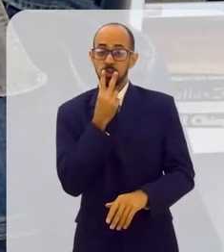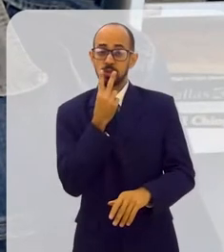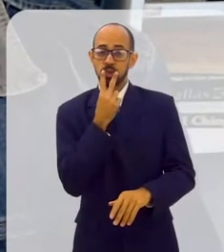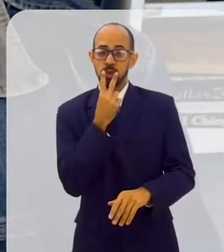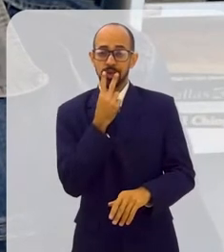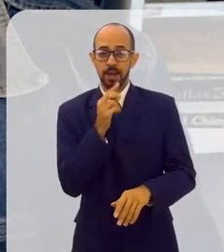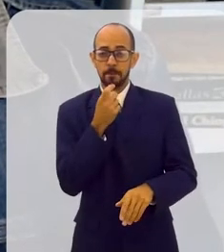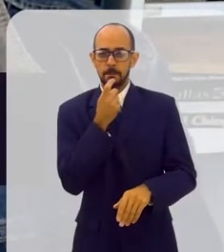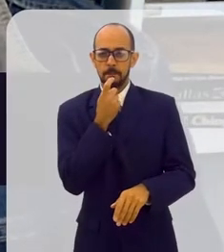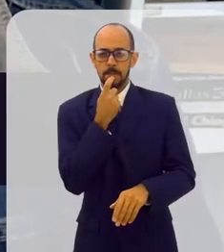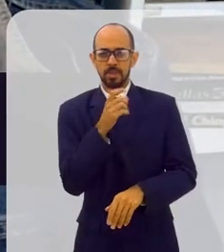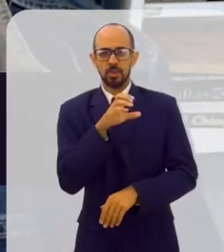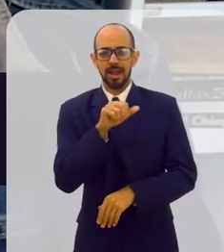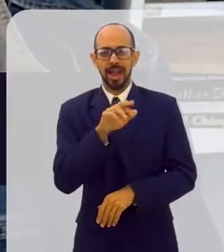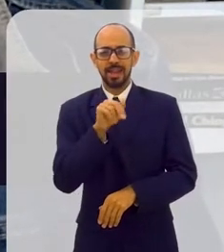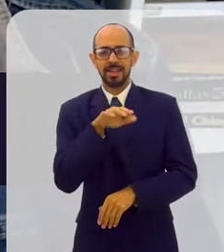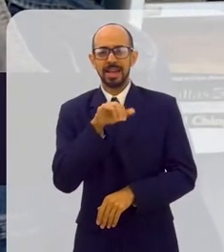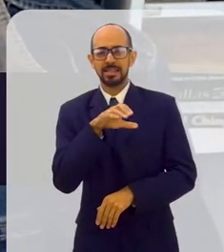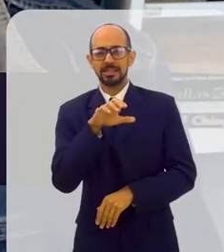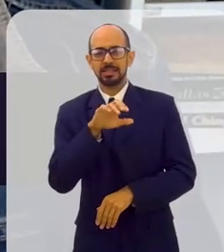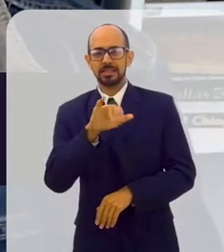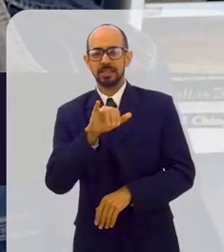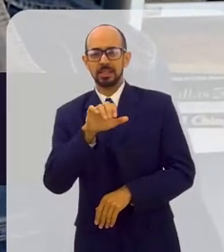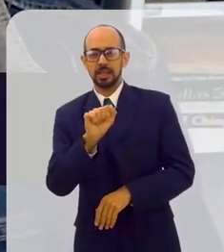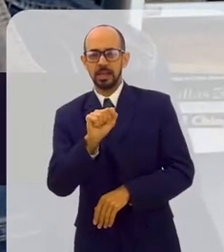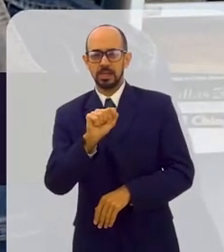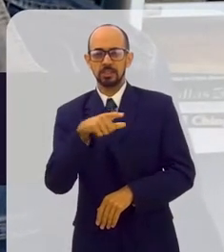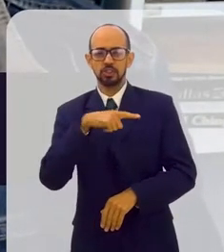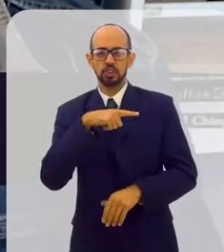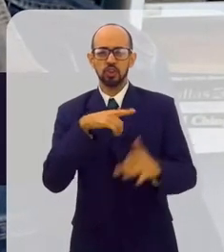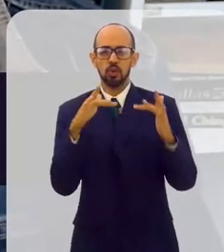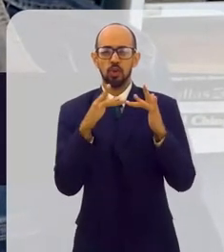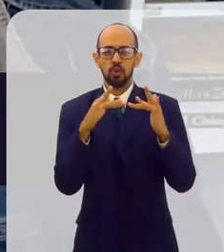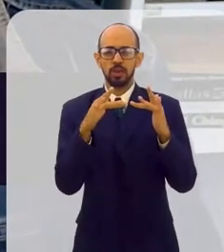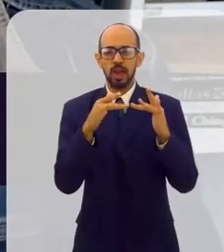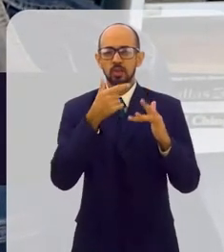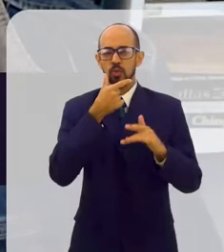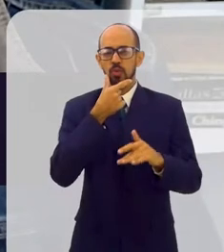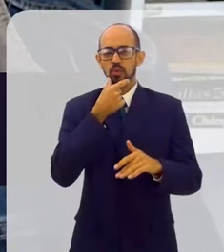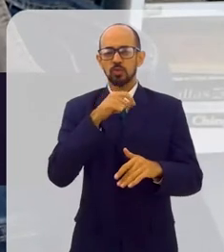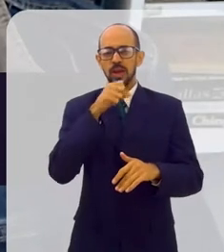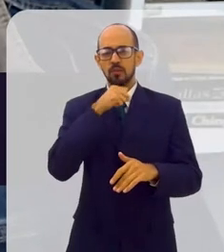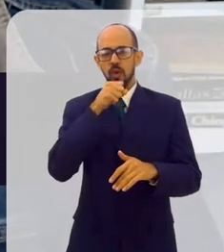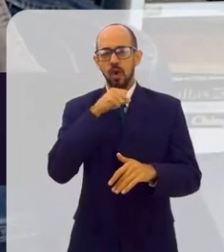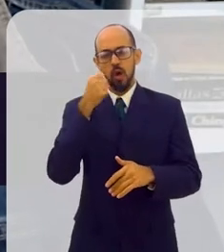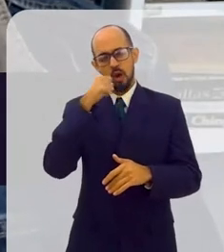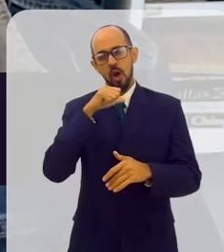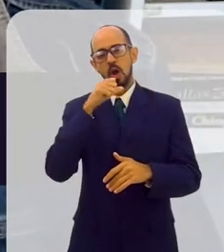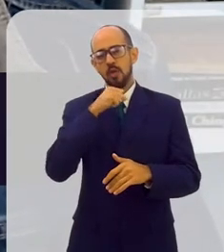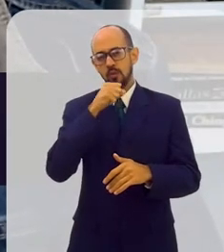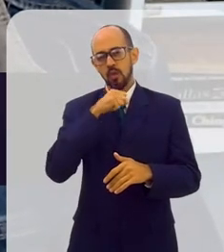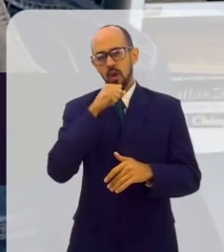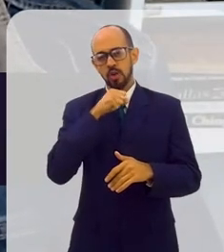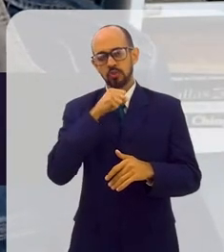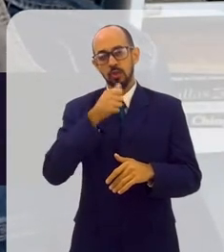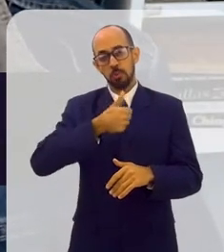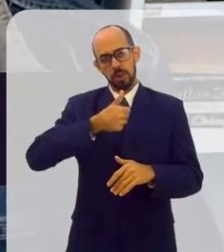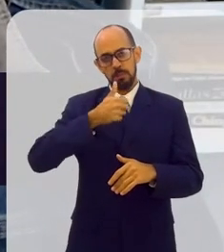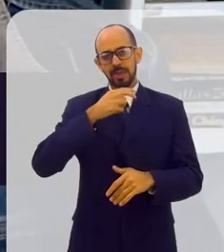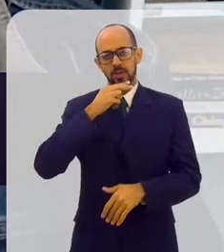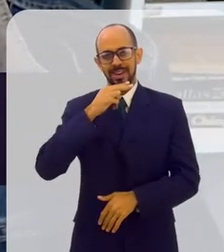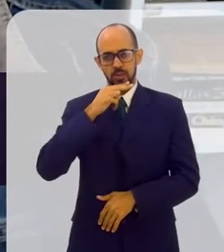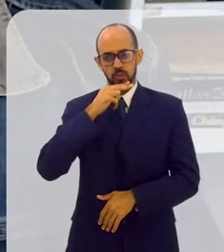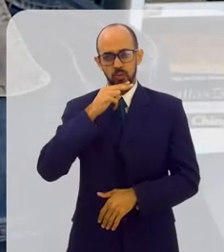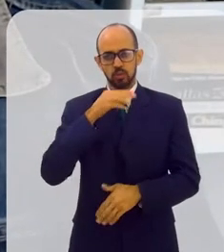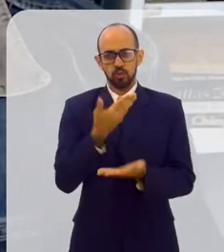rural de Cariacica, tinha um contato especial com os avós, dos quais foi o primeiro neto. Estudou em escolas públicas,